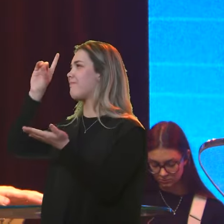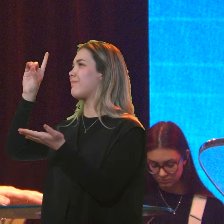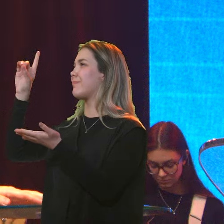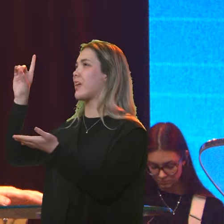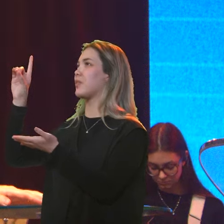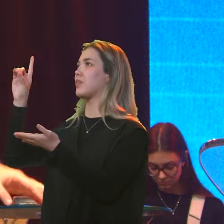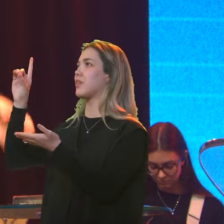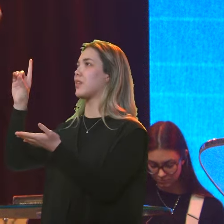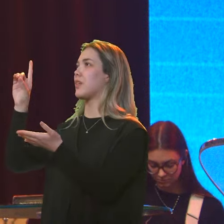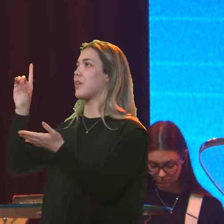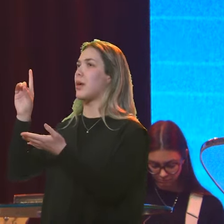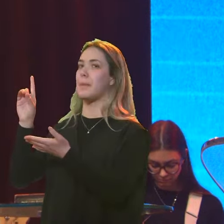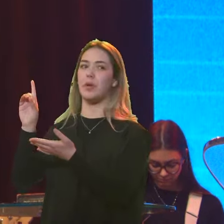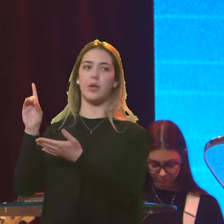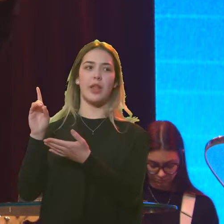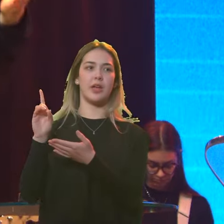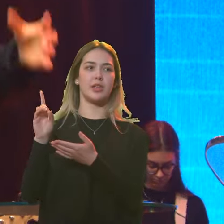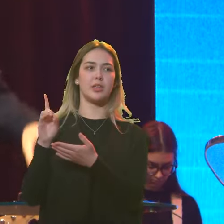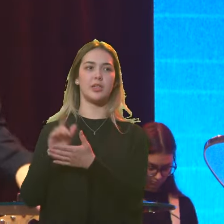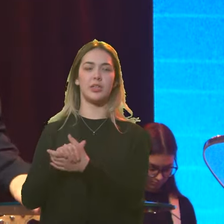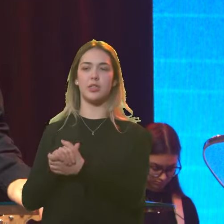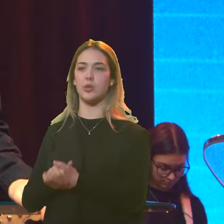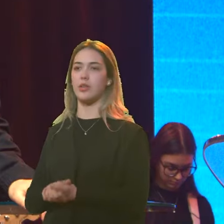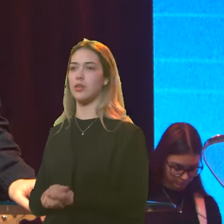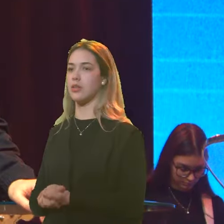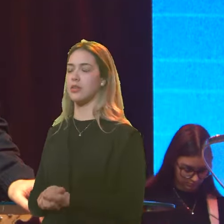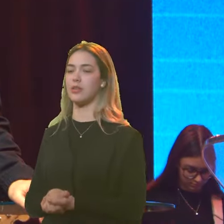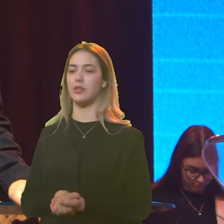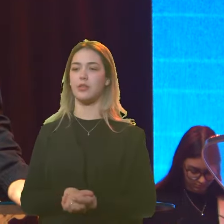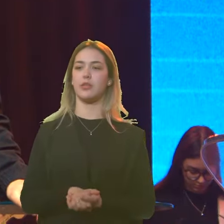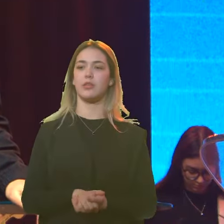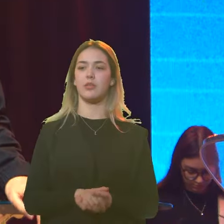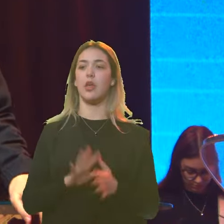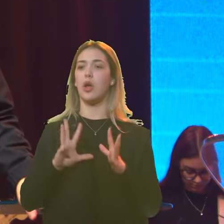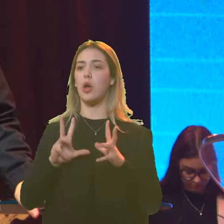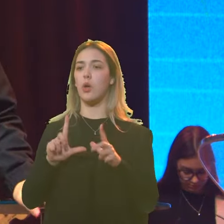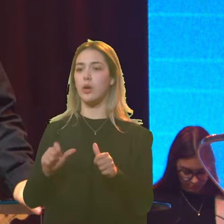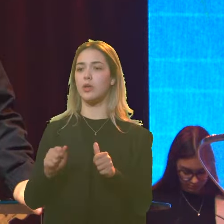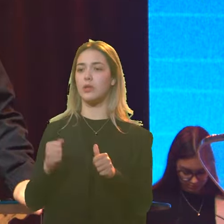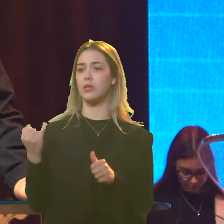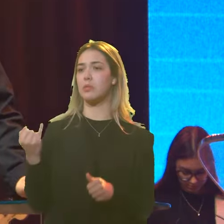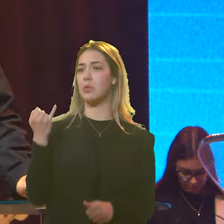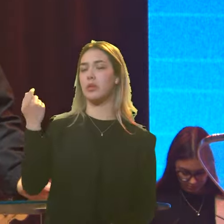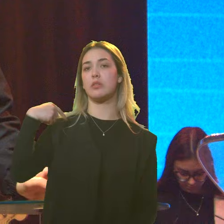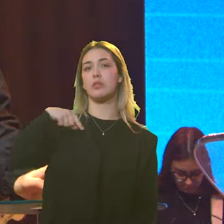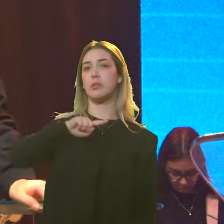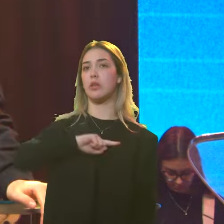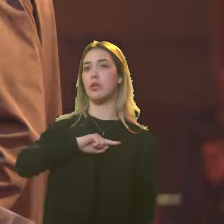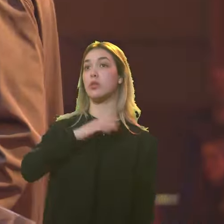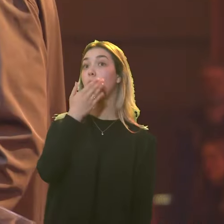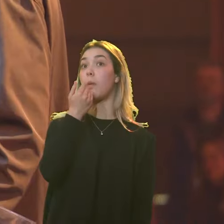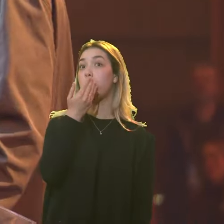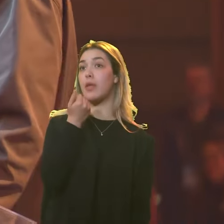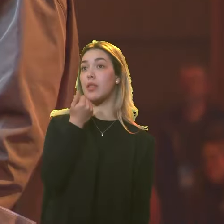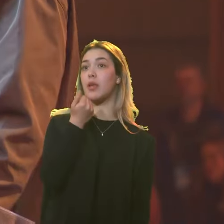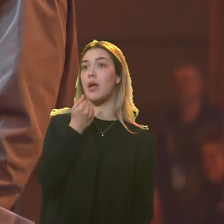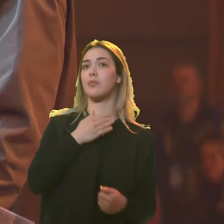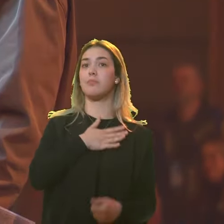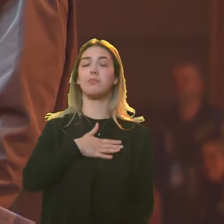está derramando coisas que são preciosas para nós. A comida, o prazer,